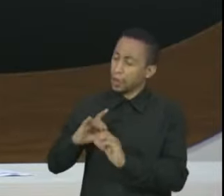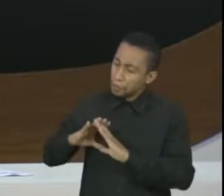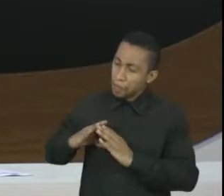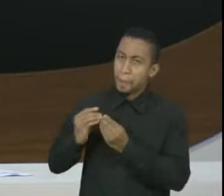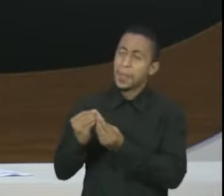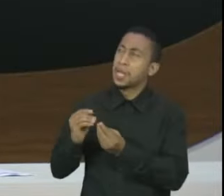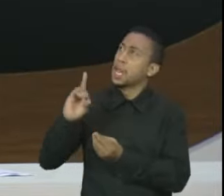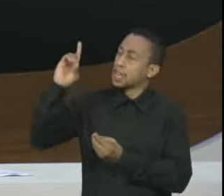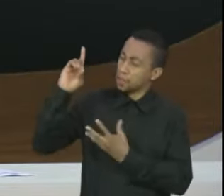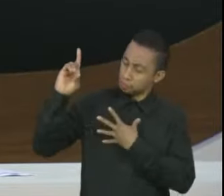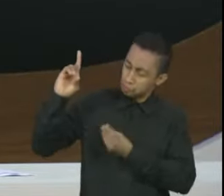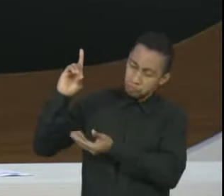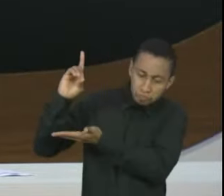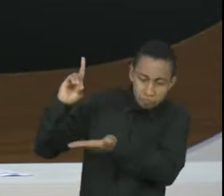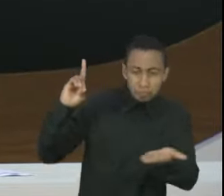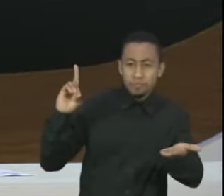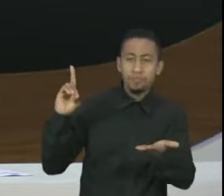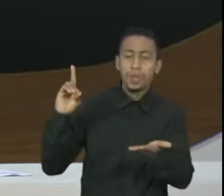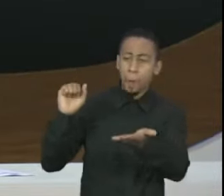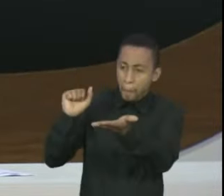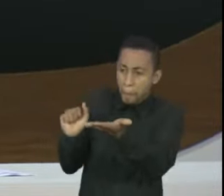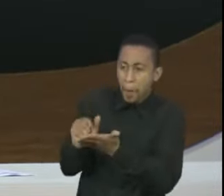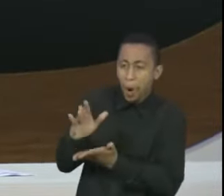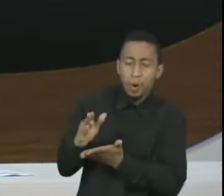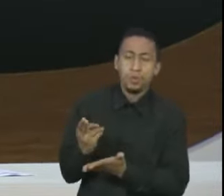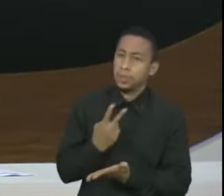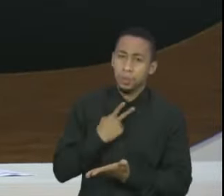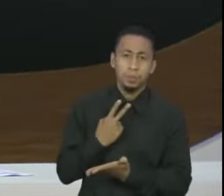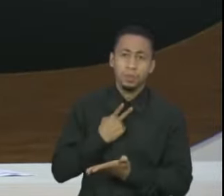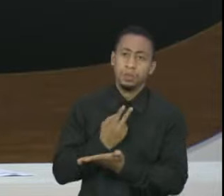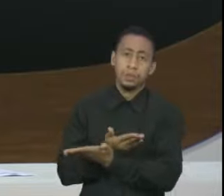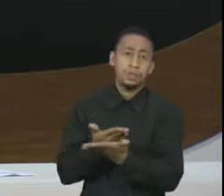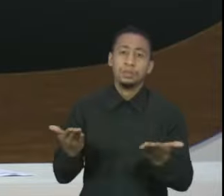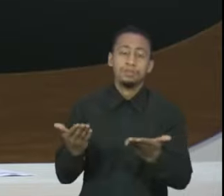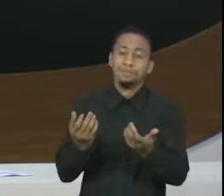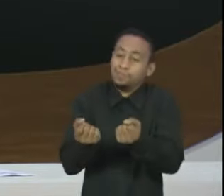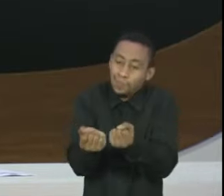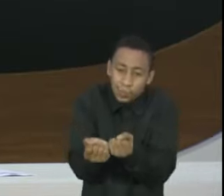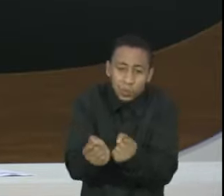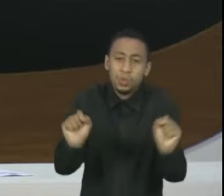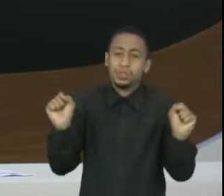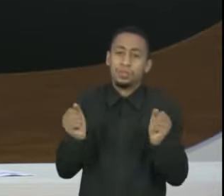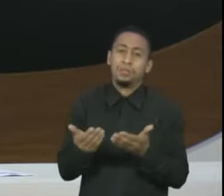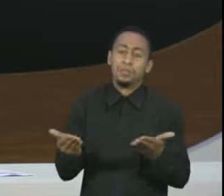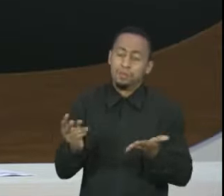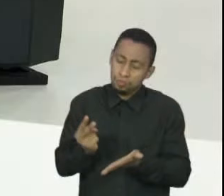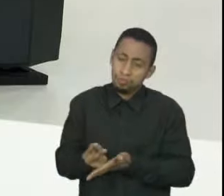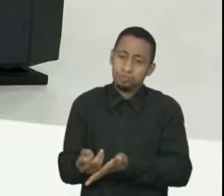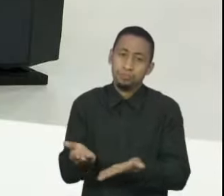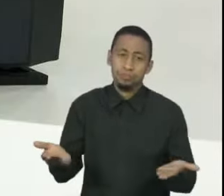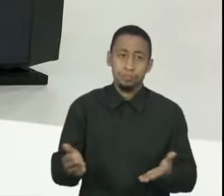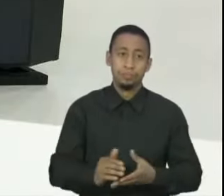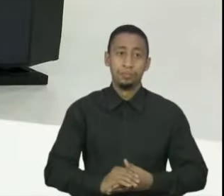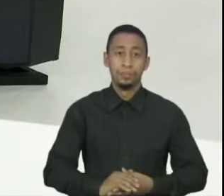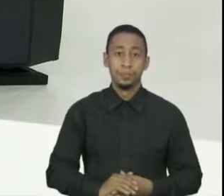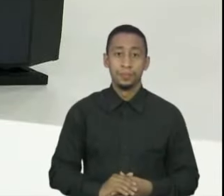expulso de uma família EA vida dessas pessoas não podem se tornar Impossível por este motivo